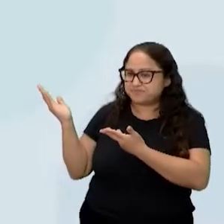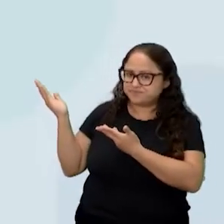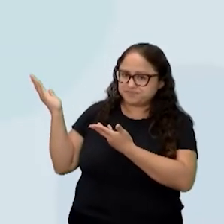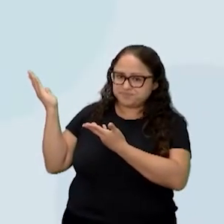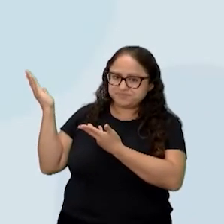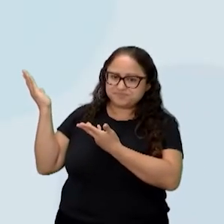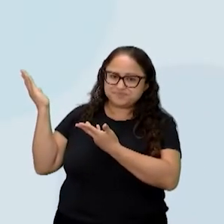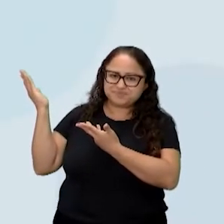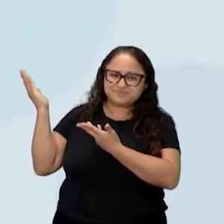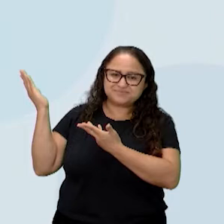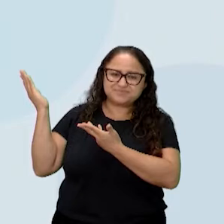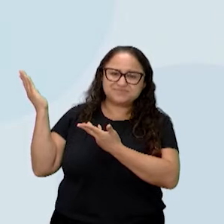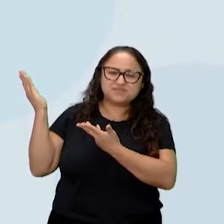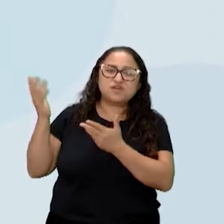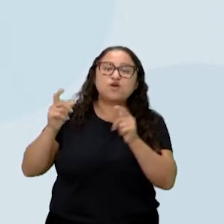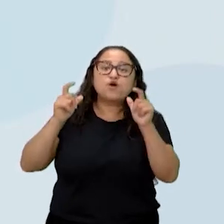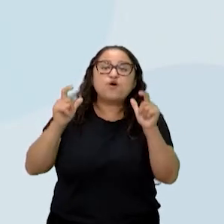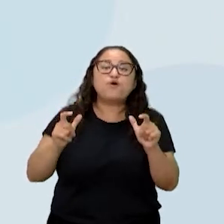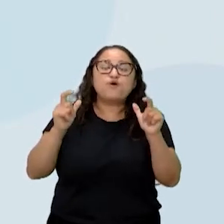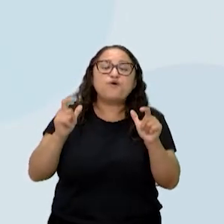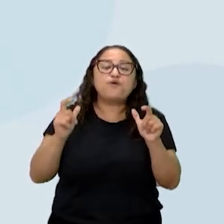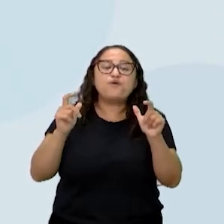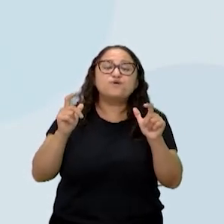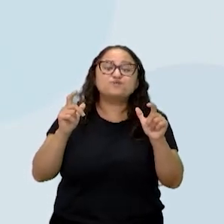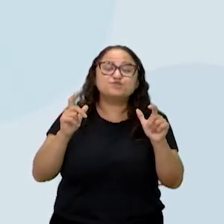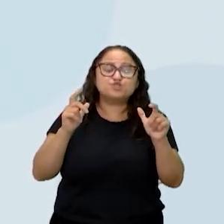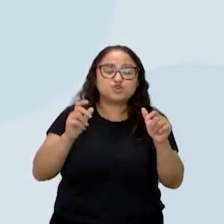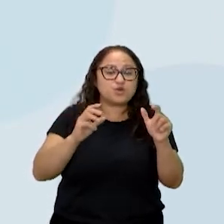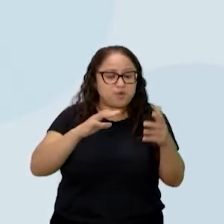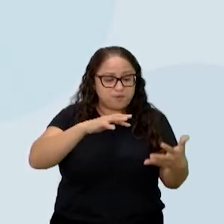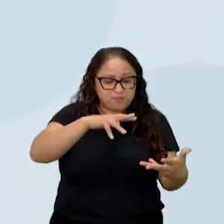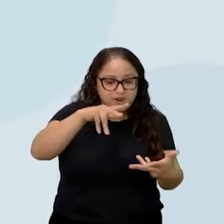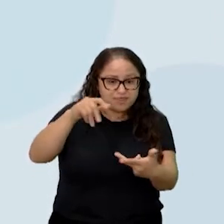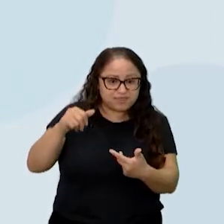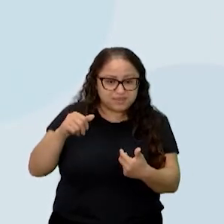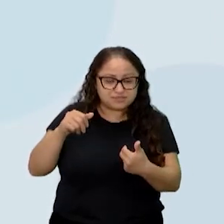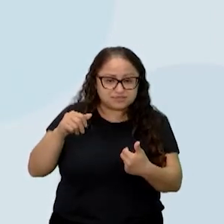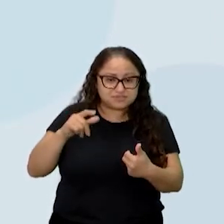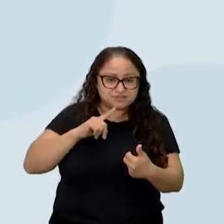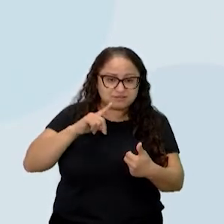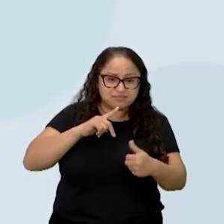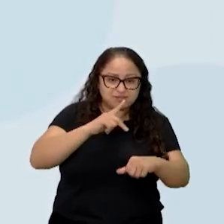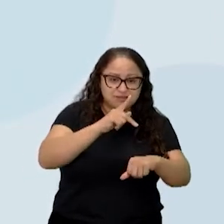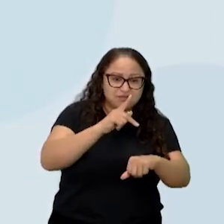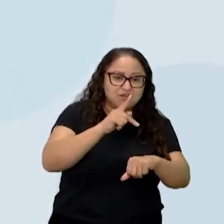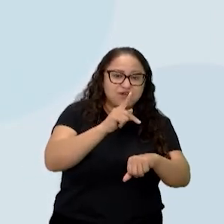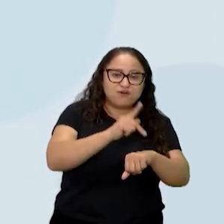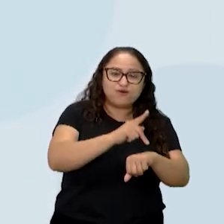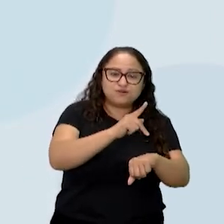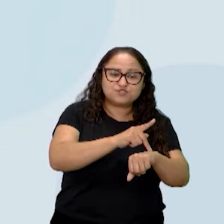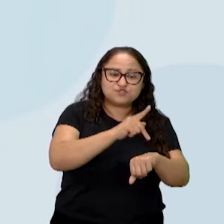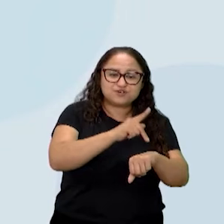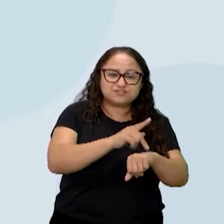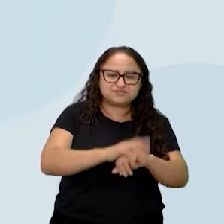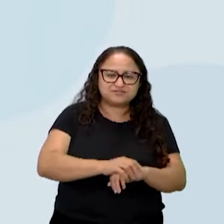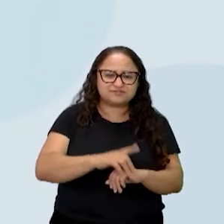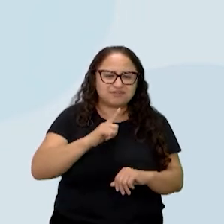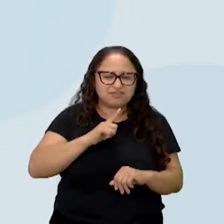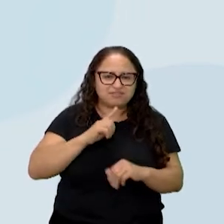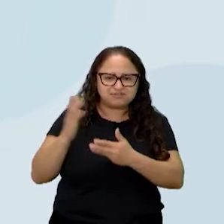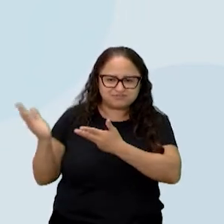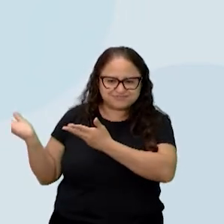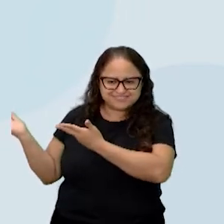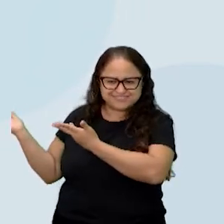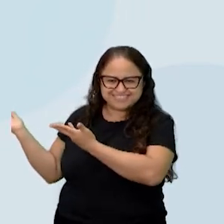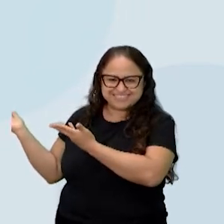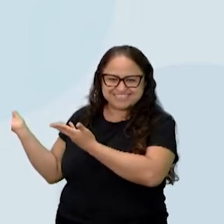ó. Onde estão os planetas rochosos? Nessa figura aqui, ó. Eles estão aqui embaixo, olha, Pri,